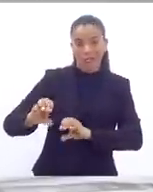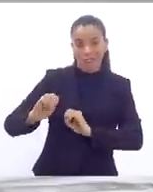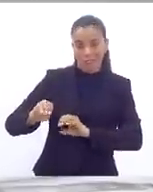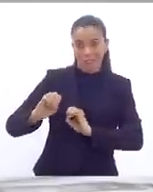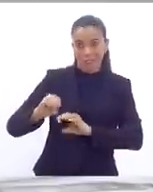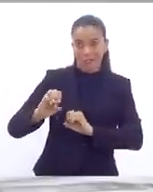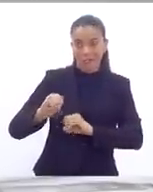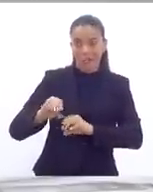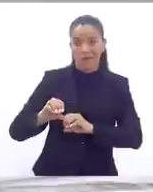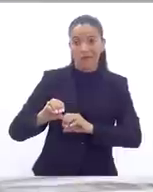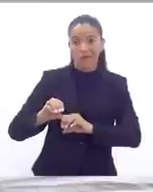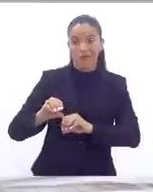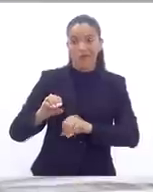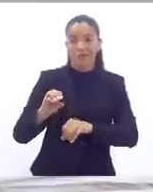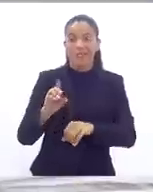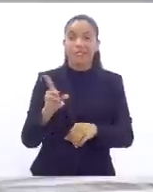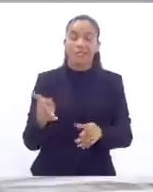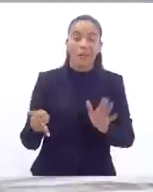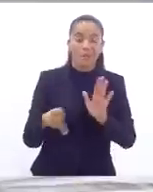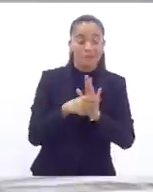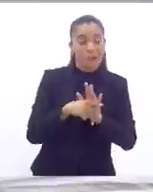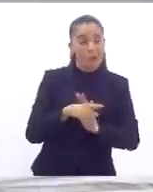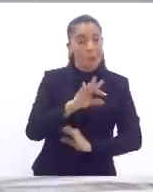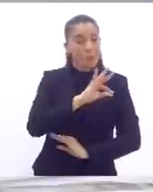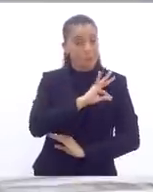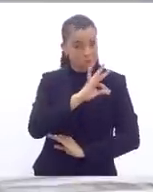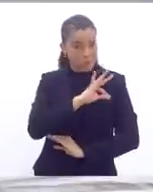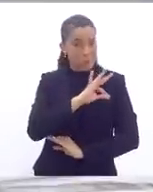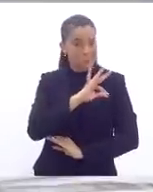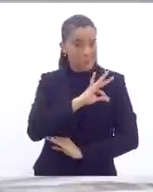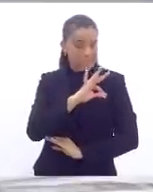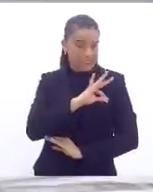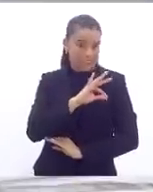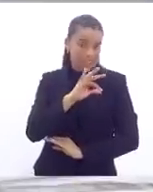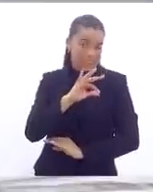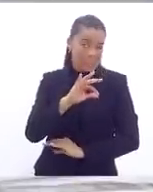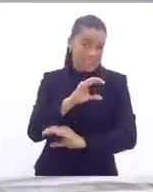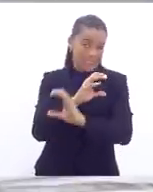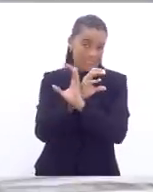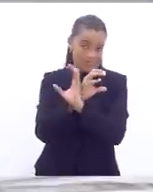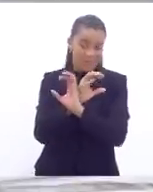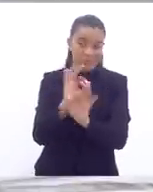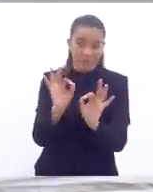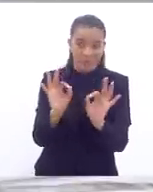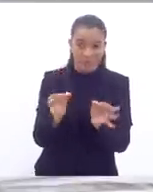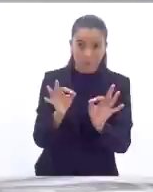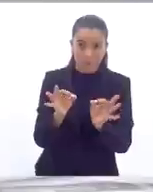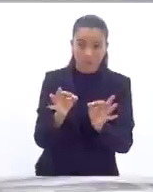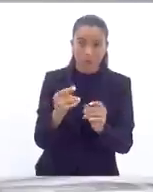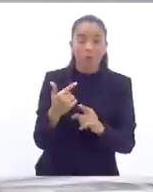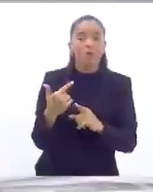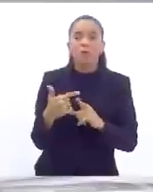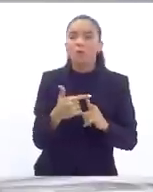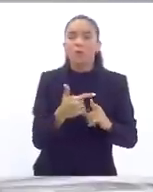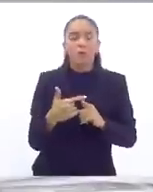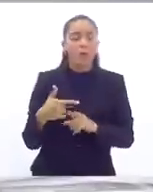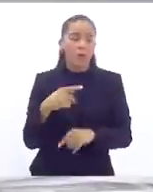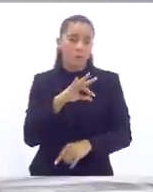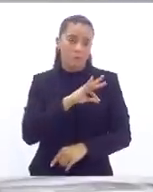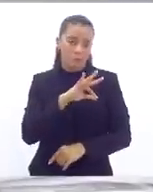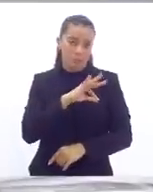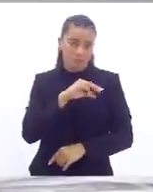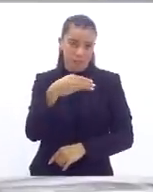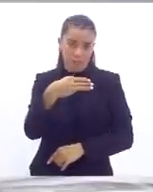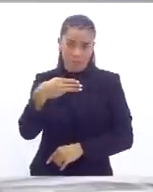e da própria Polícia Civil nesse caso porque os militares